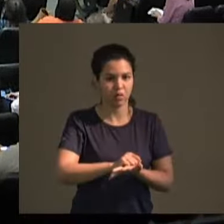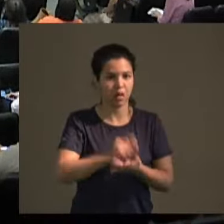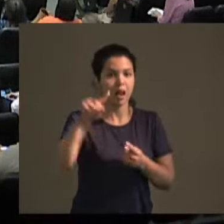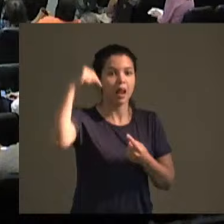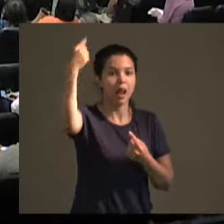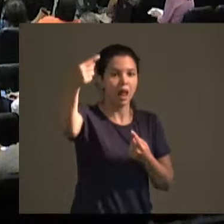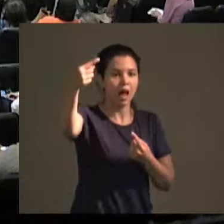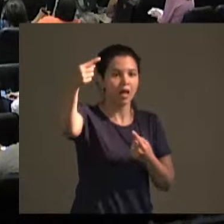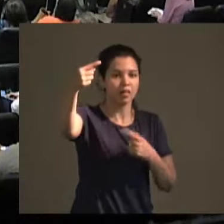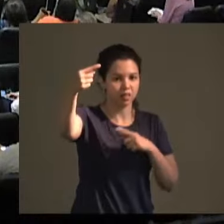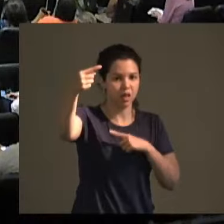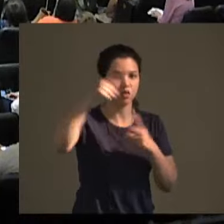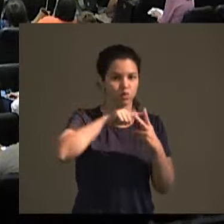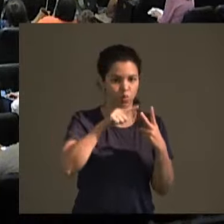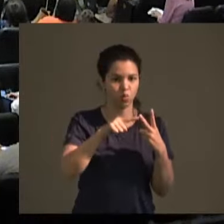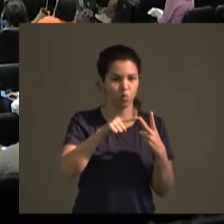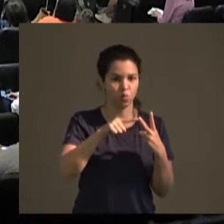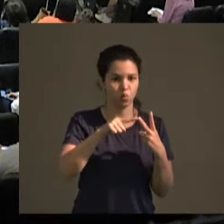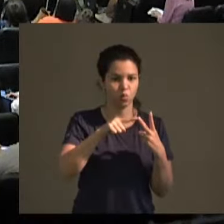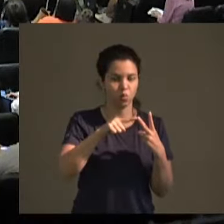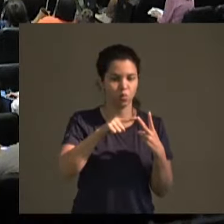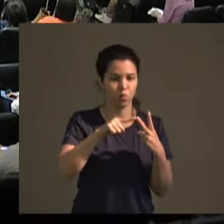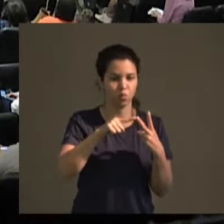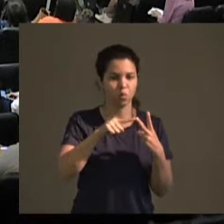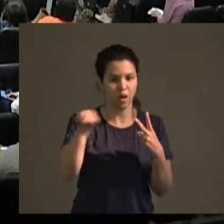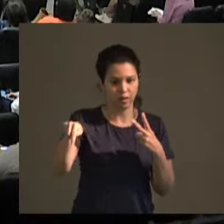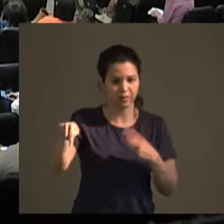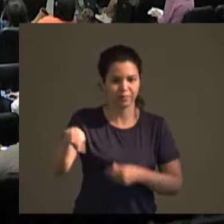atrás tem 2, né?